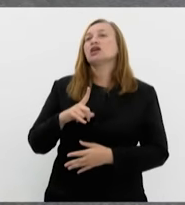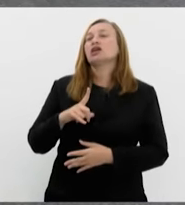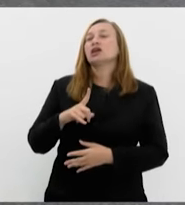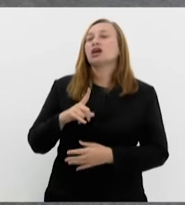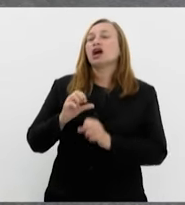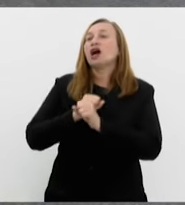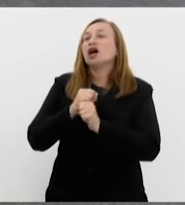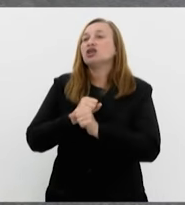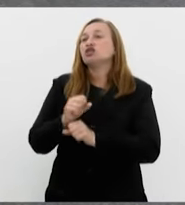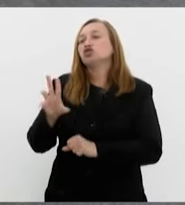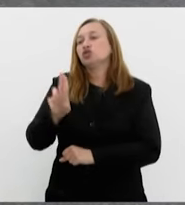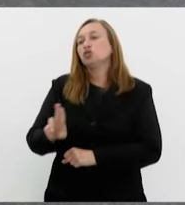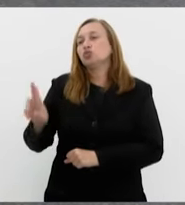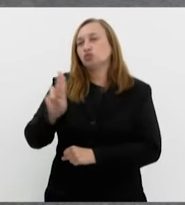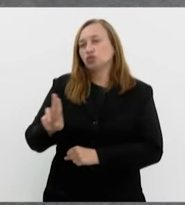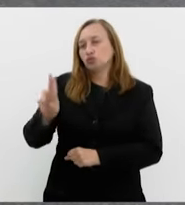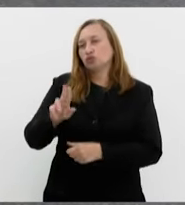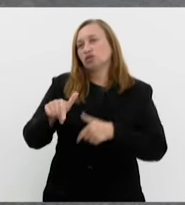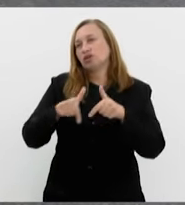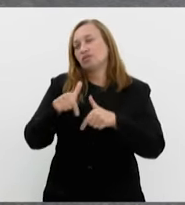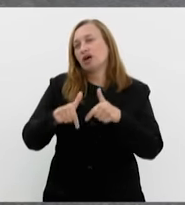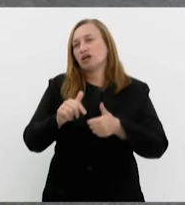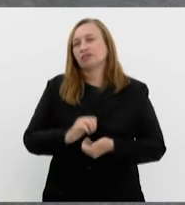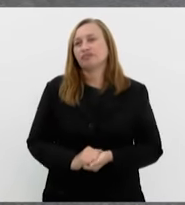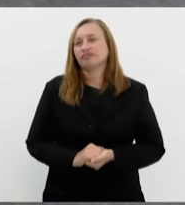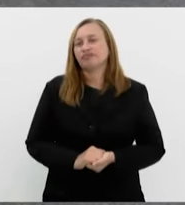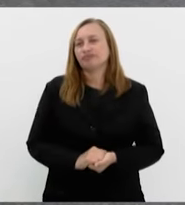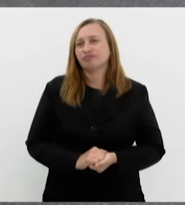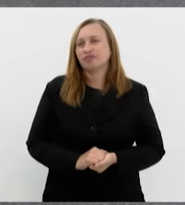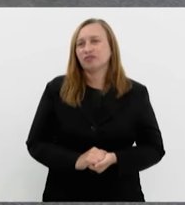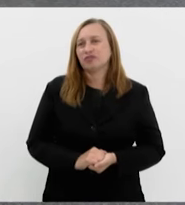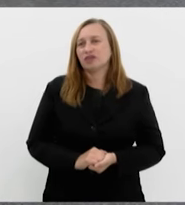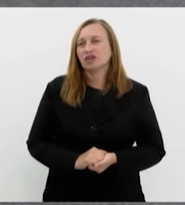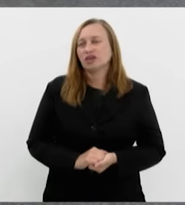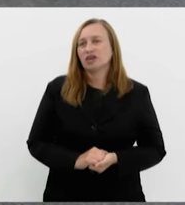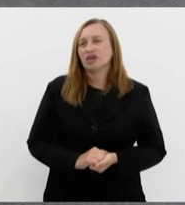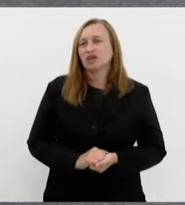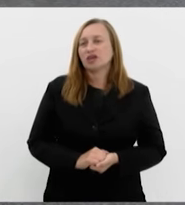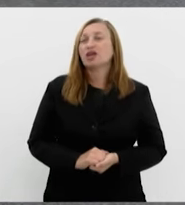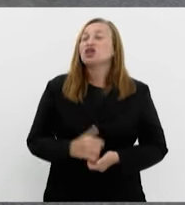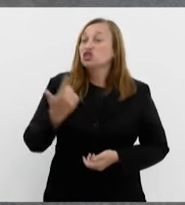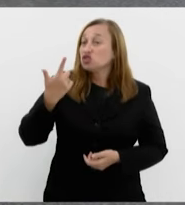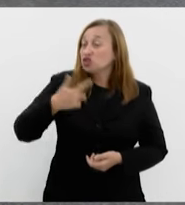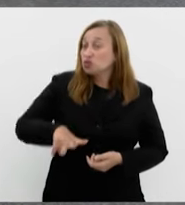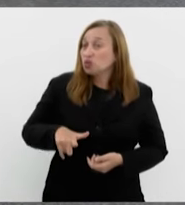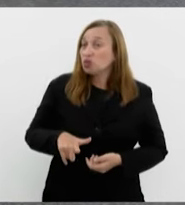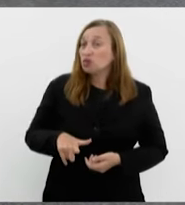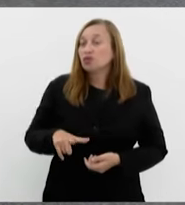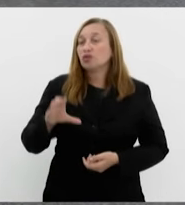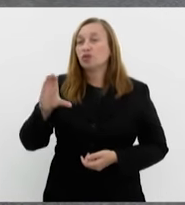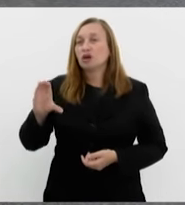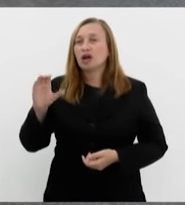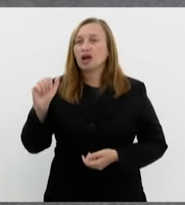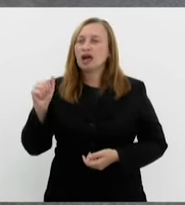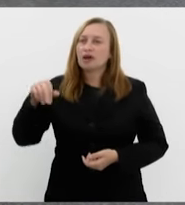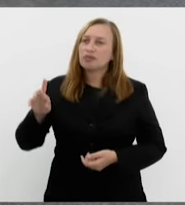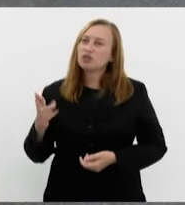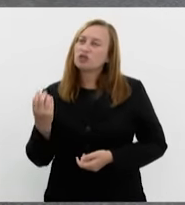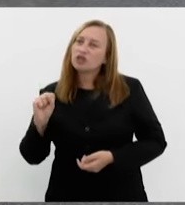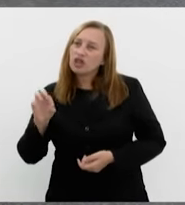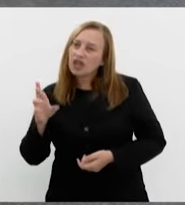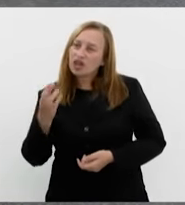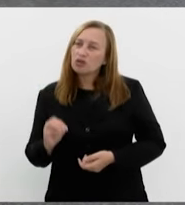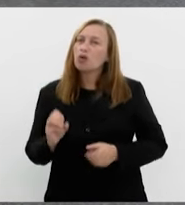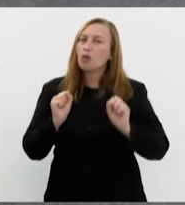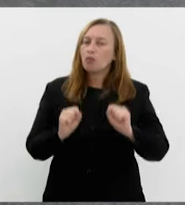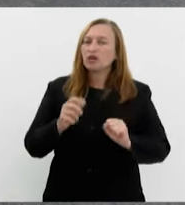é só cobrança em cima do caminhoneiro. E mais uma vez, senhora presidente, eu posso falar com